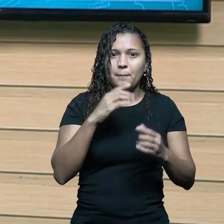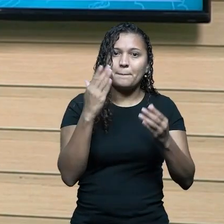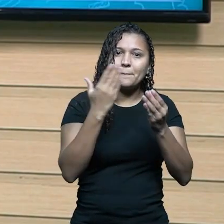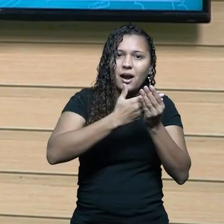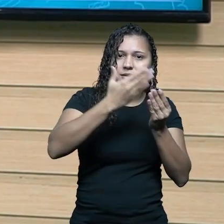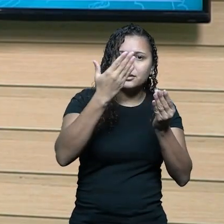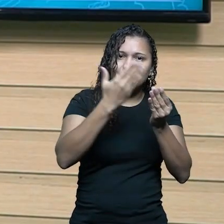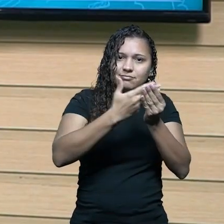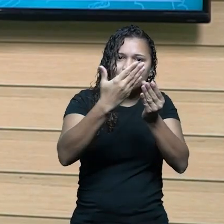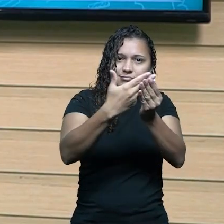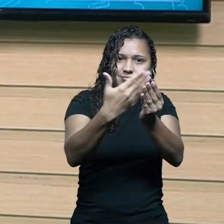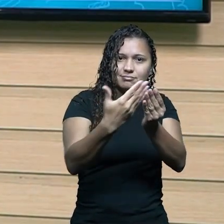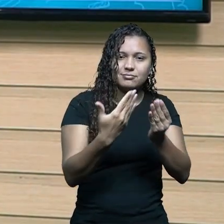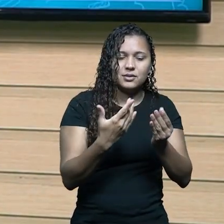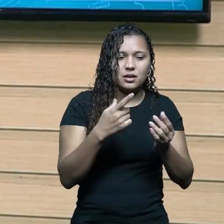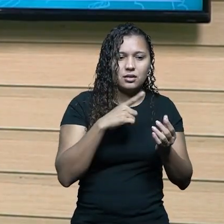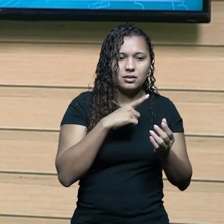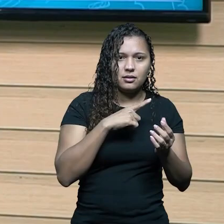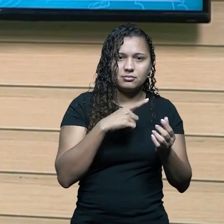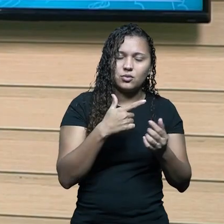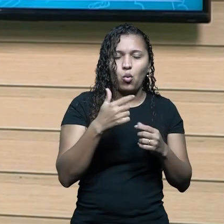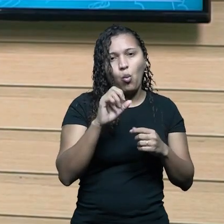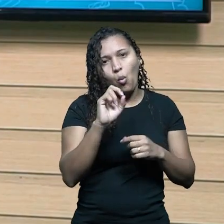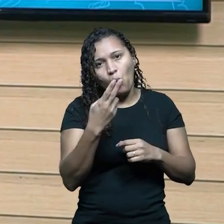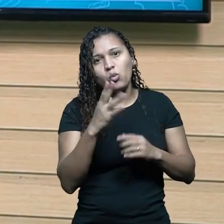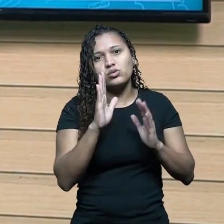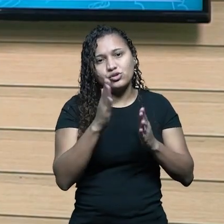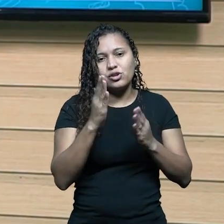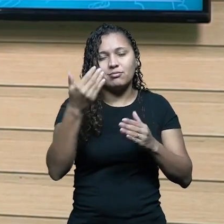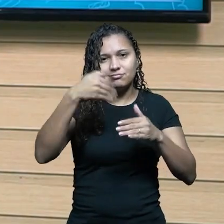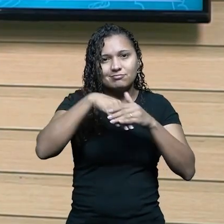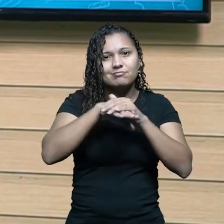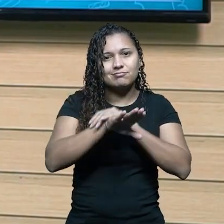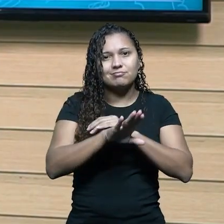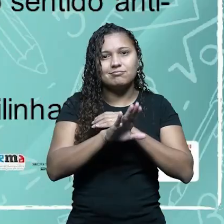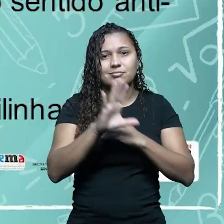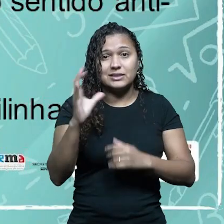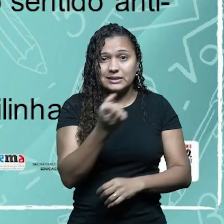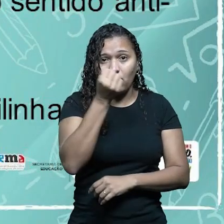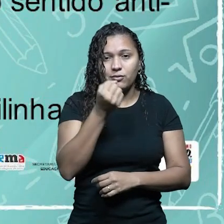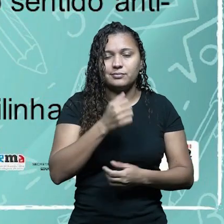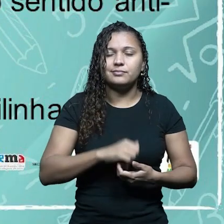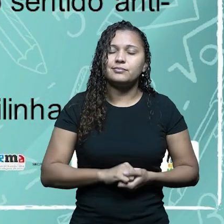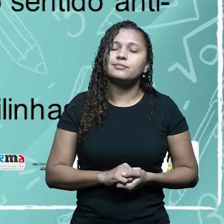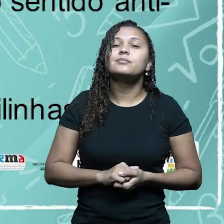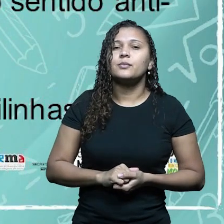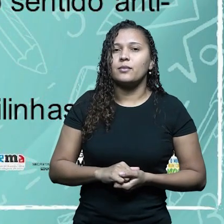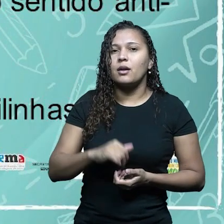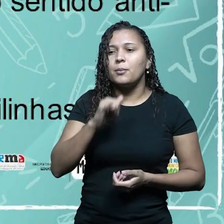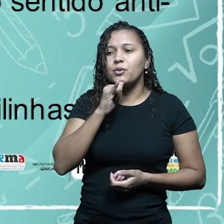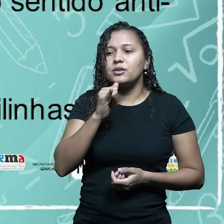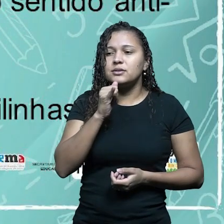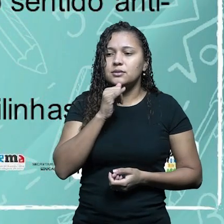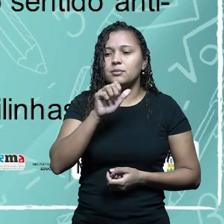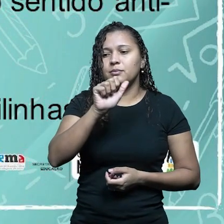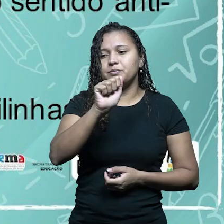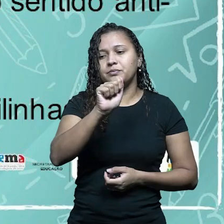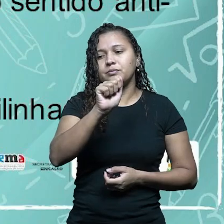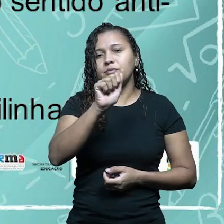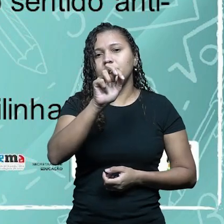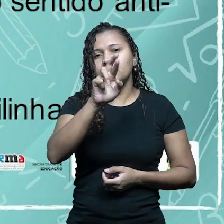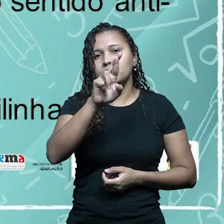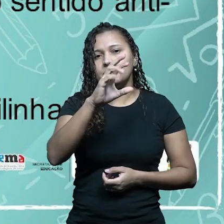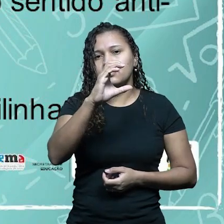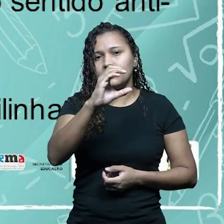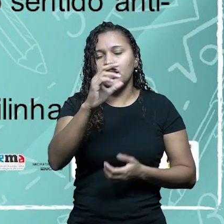que você trabalhar ou que você já tenha trabalhado, lá guardadinhas e salvas. Desenha arcos. Deve-se